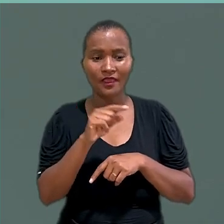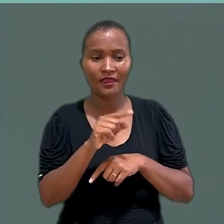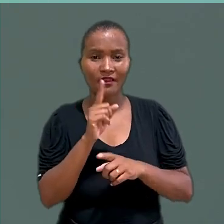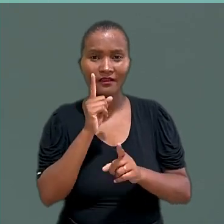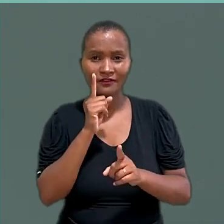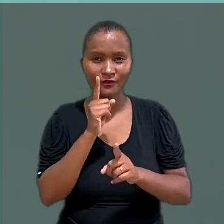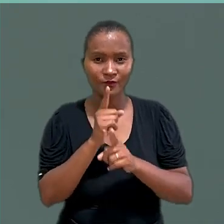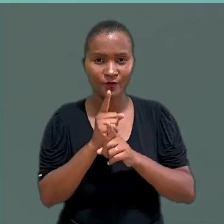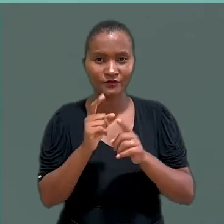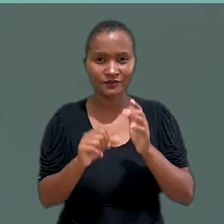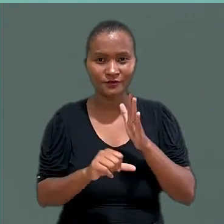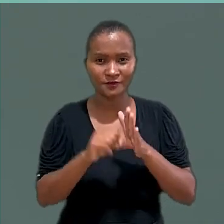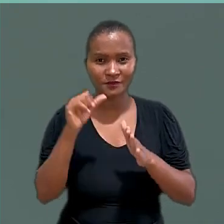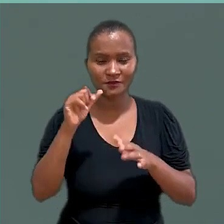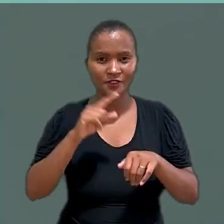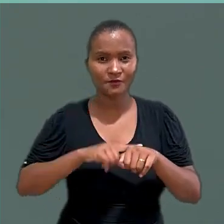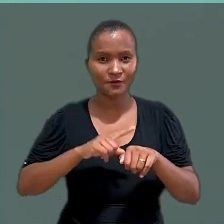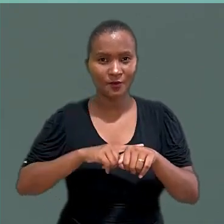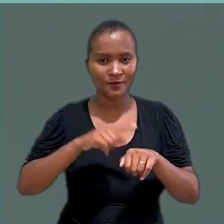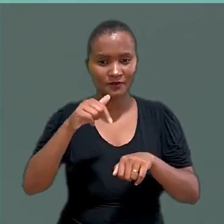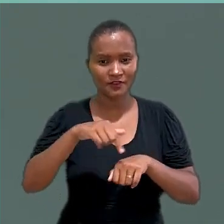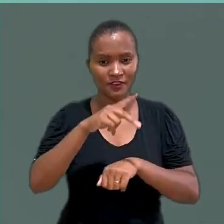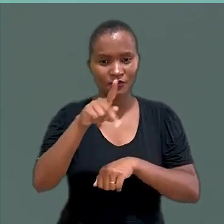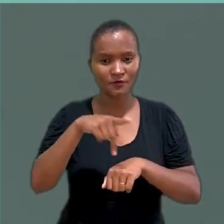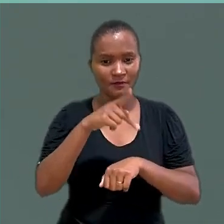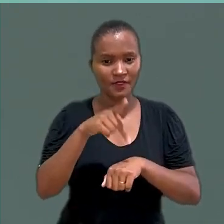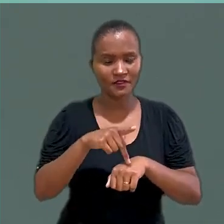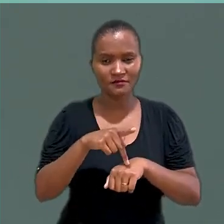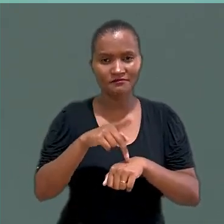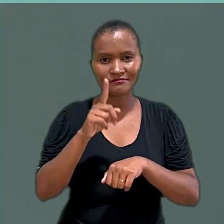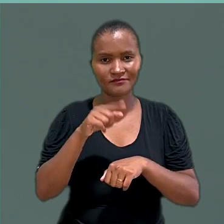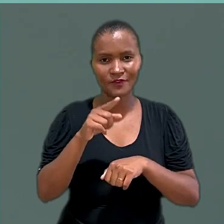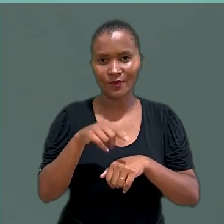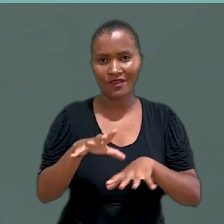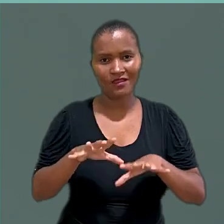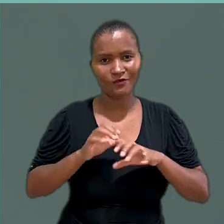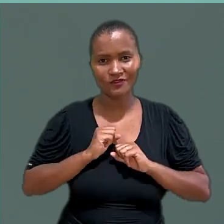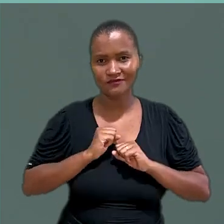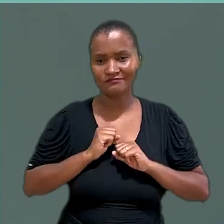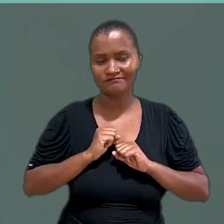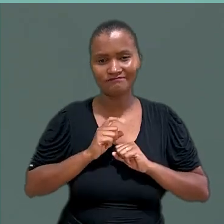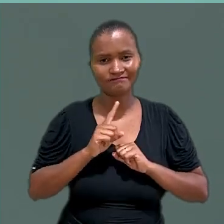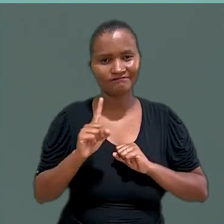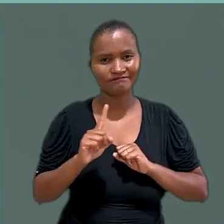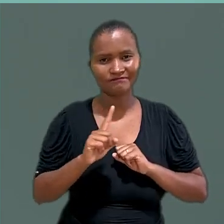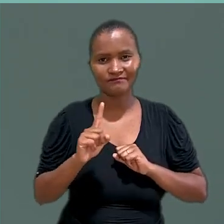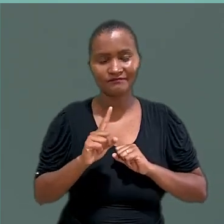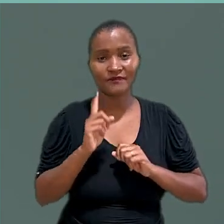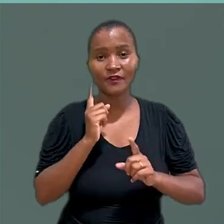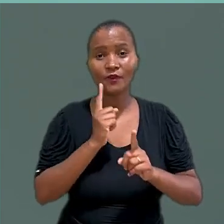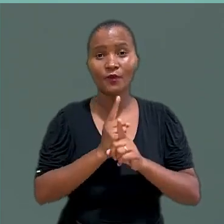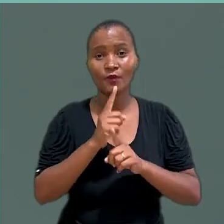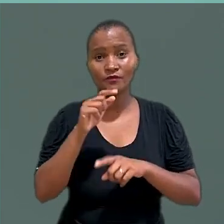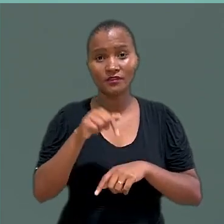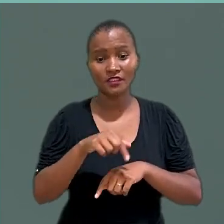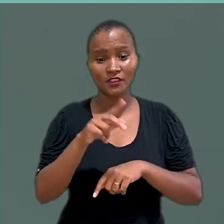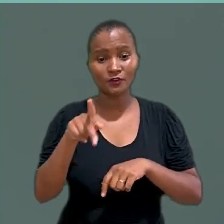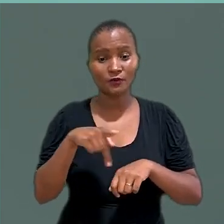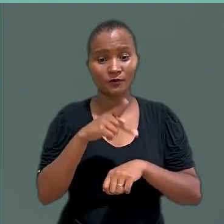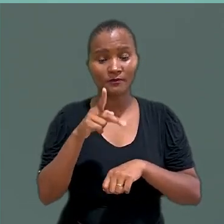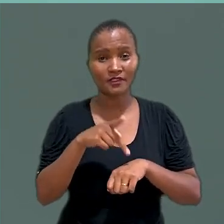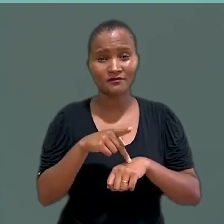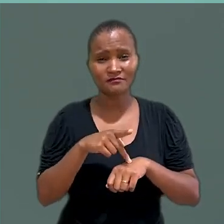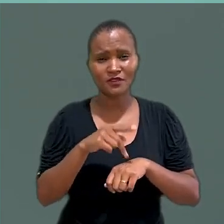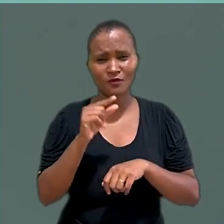E o que ela encontra, no primeiro momento aqui em nosso país, não é propriamente acolhida. O que ela encontra em nosso país é um